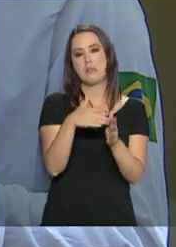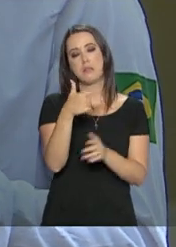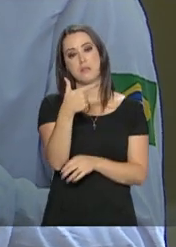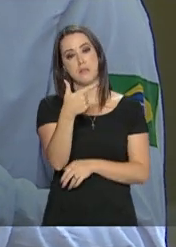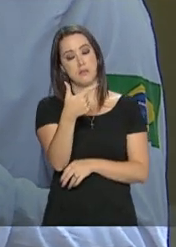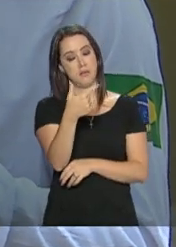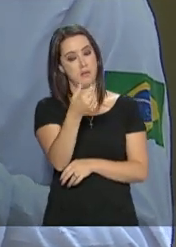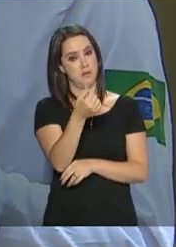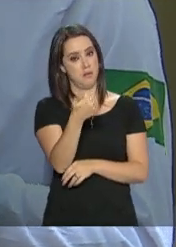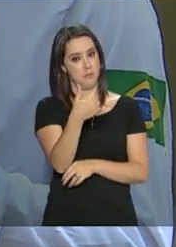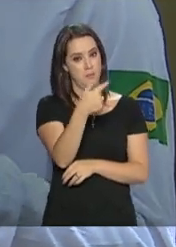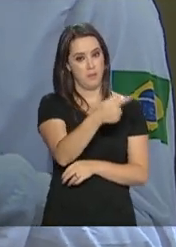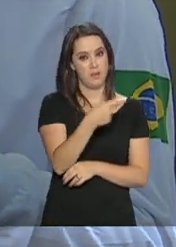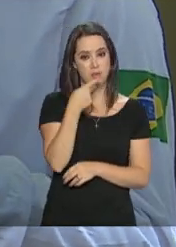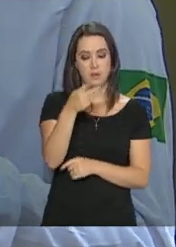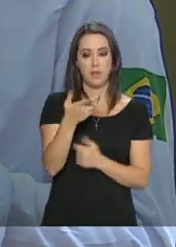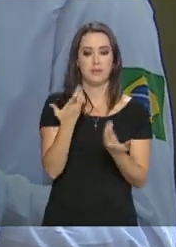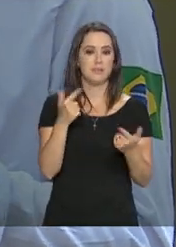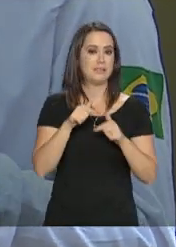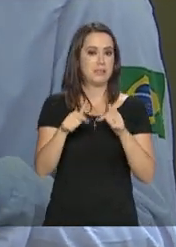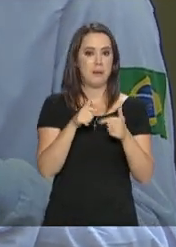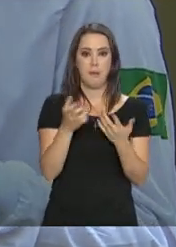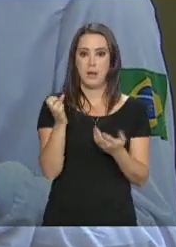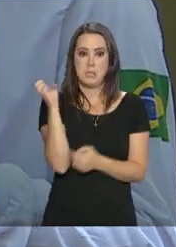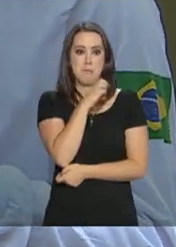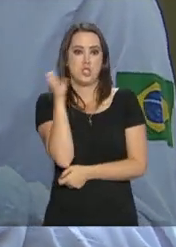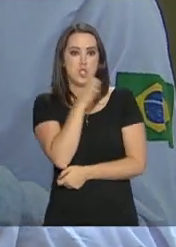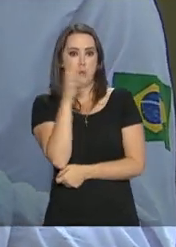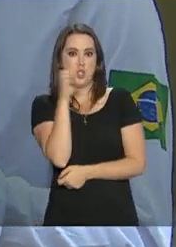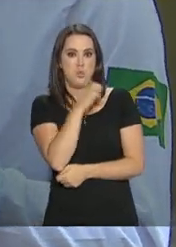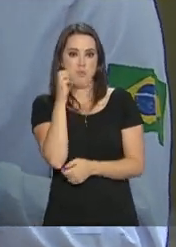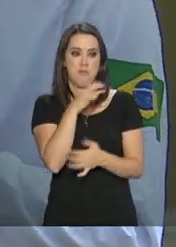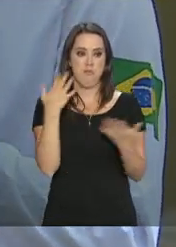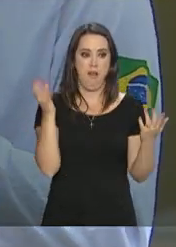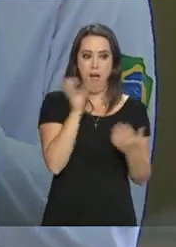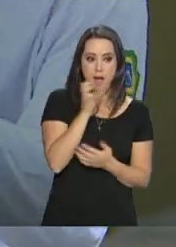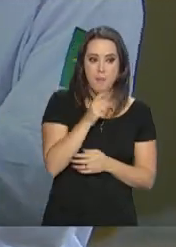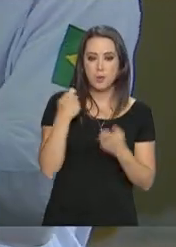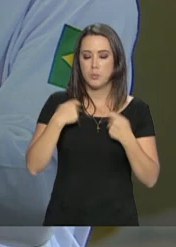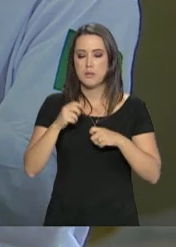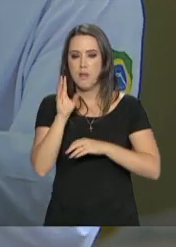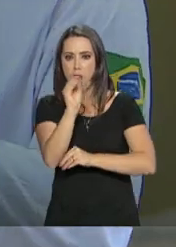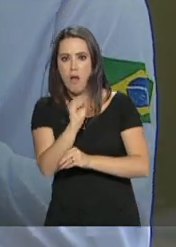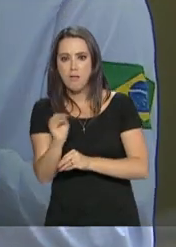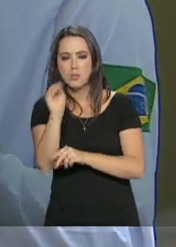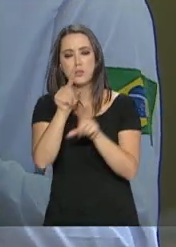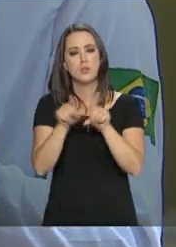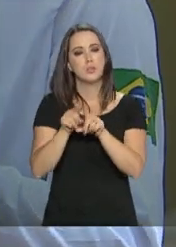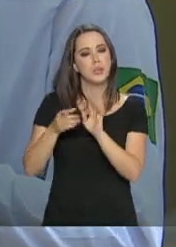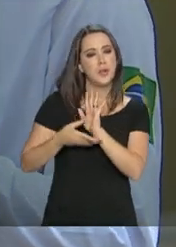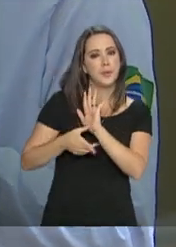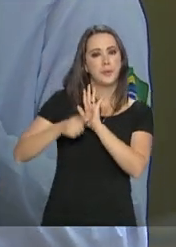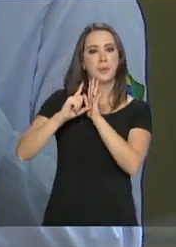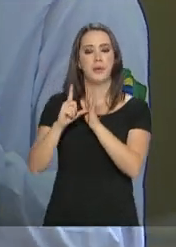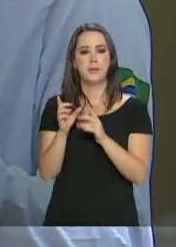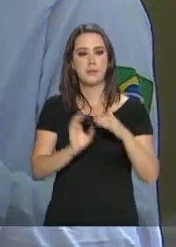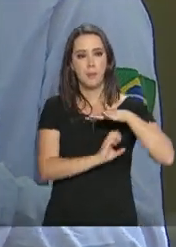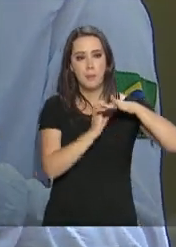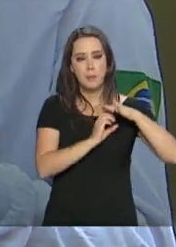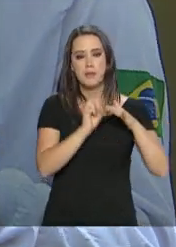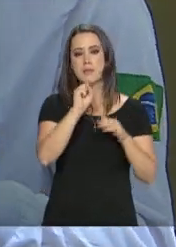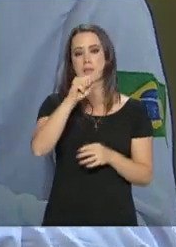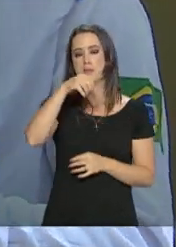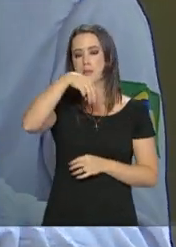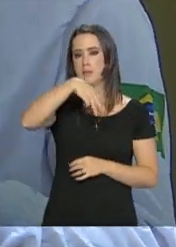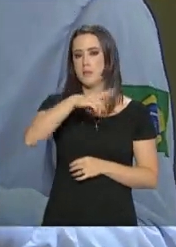a gente estava tratando a questão toda com medidas emergenciais. Que eram medidas que a Fundação Renova e anteriormente a Samarco estavam fazendo em campo,